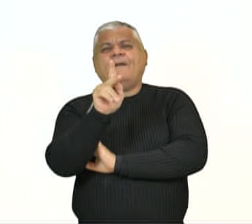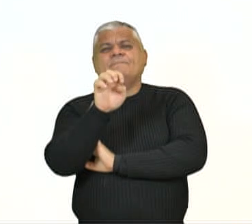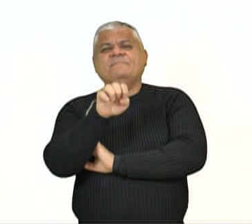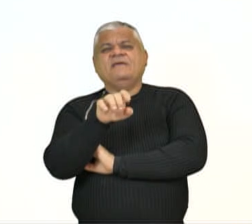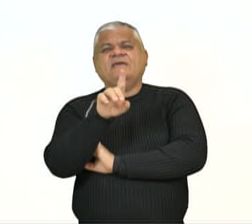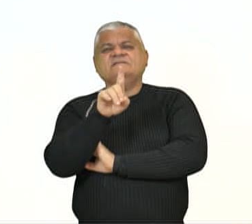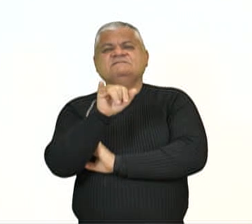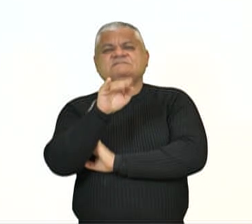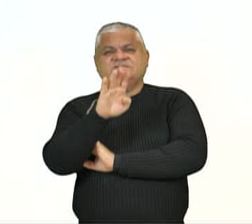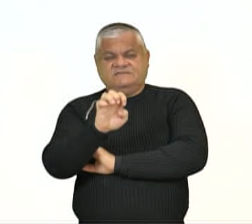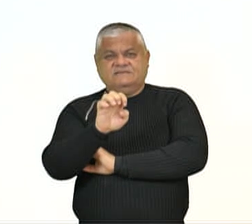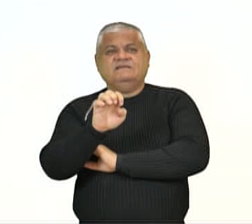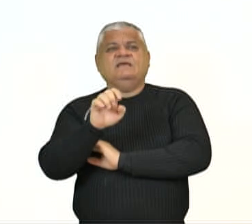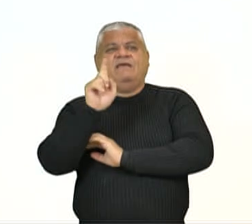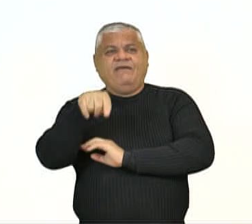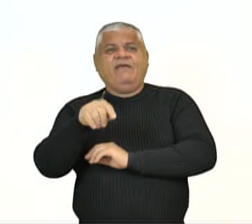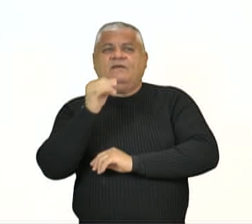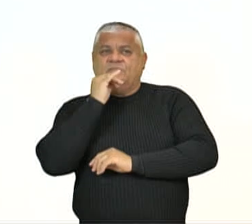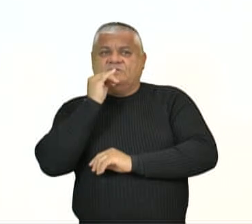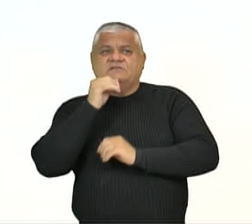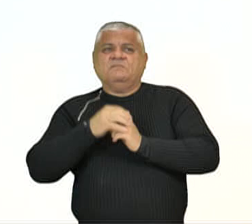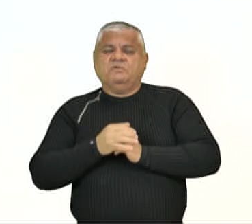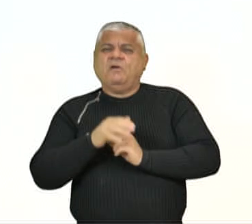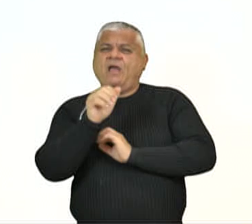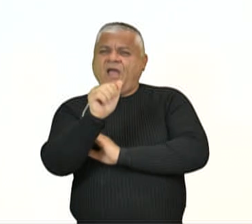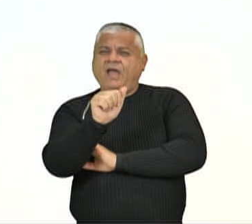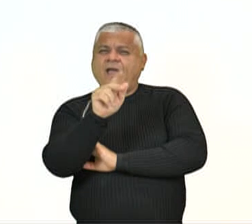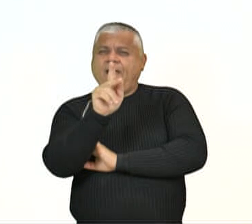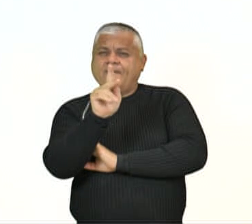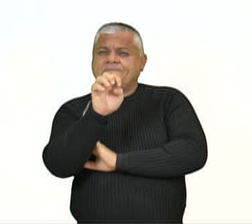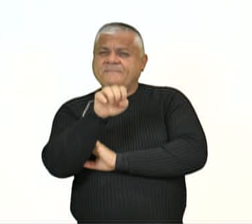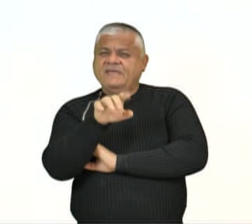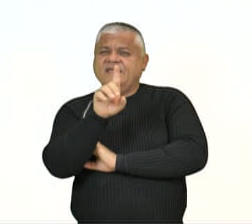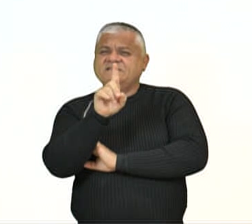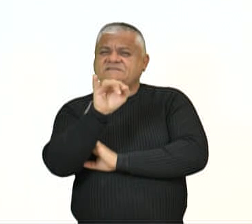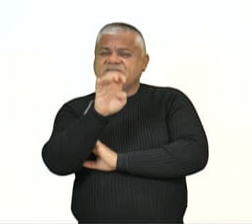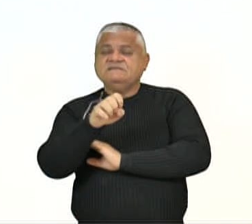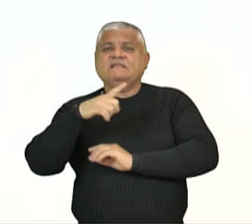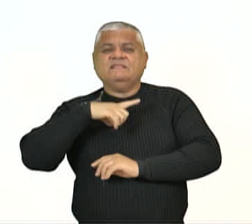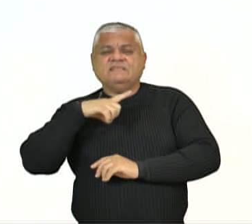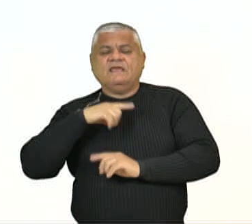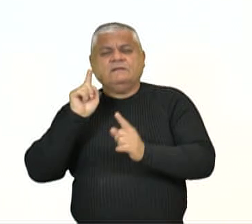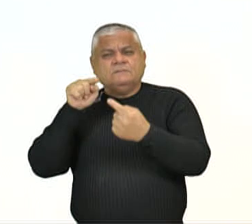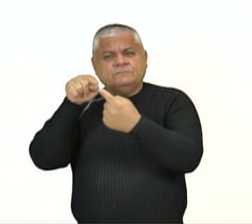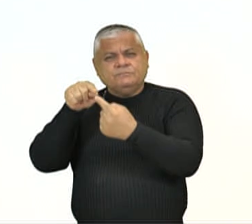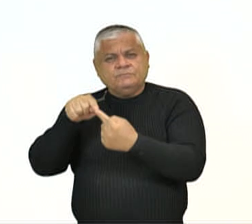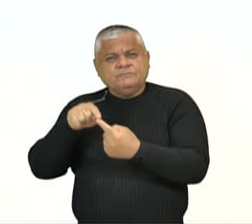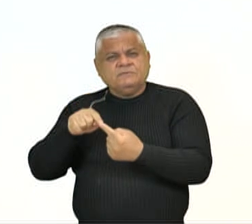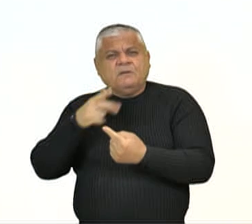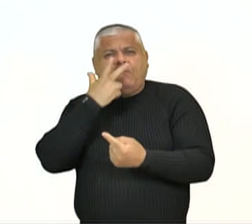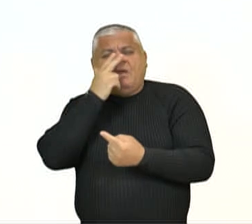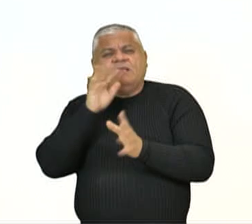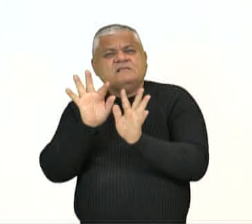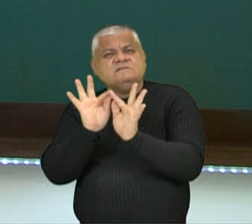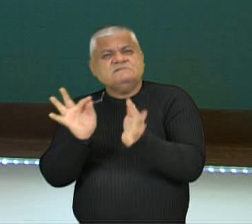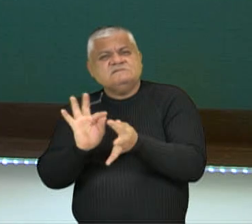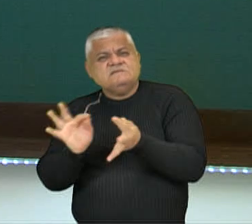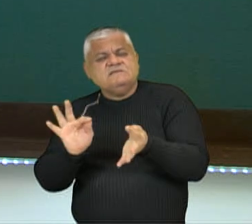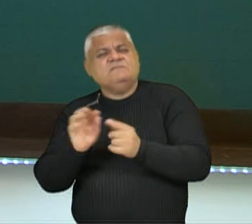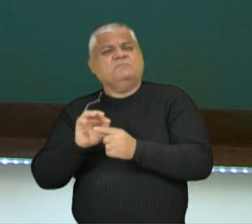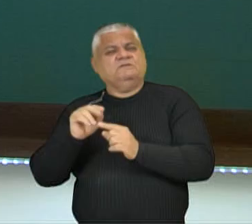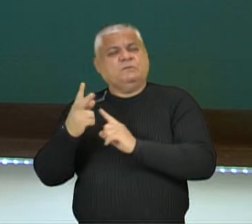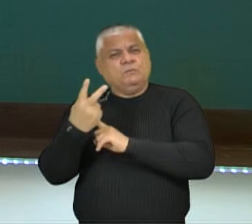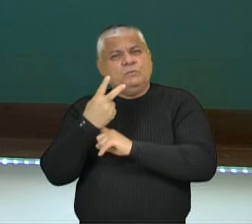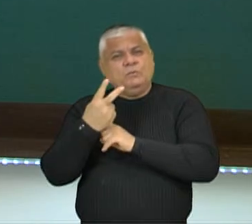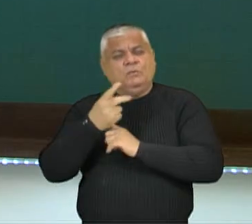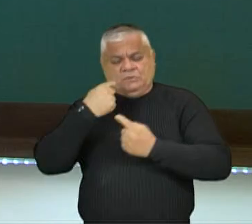Hoje o nosso apêndice, embora alguns trabalhos mostrem ele como uma função secundária relacionada ao sistema